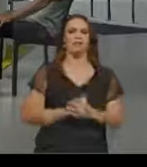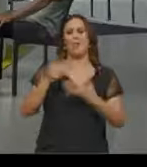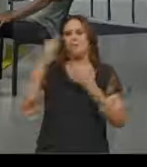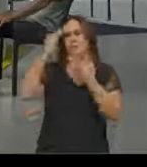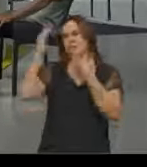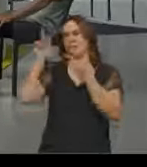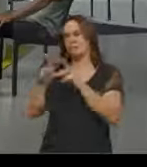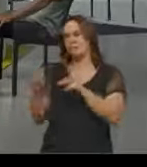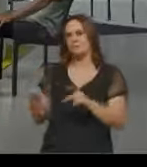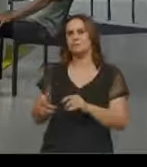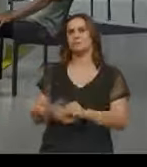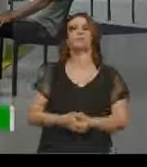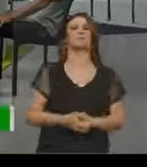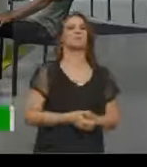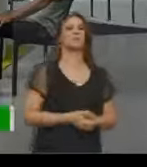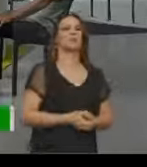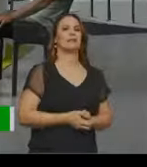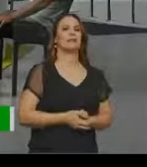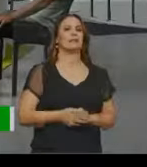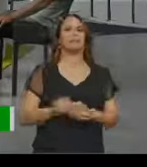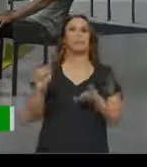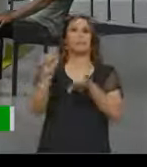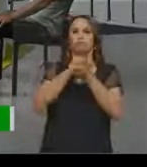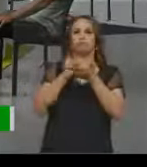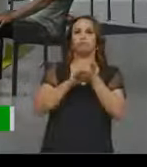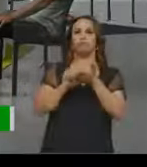aqui para a nossa próxima pergunta.